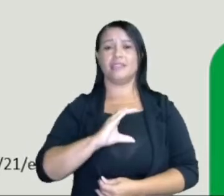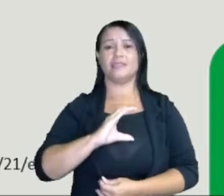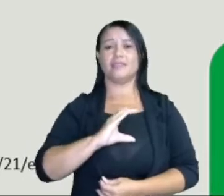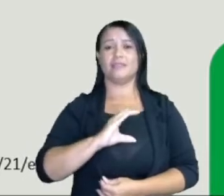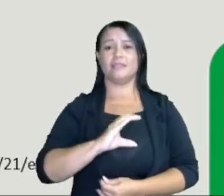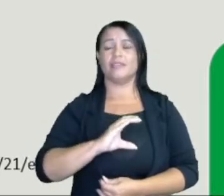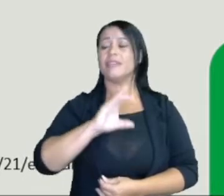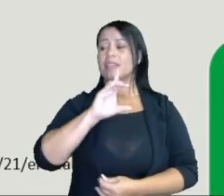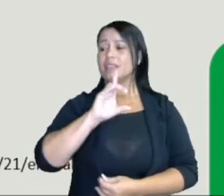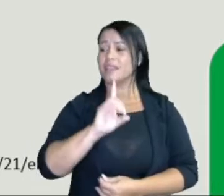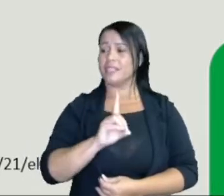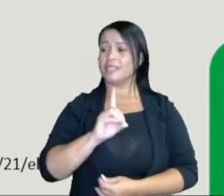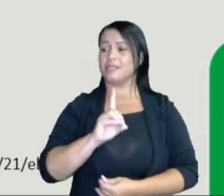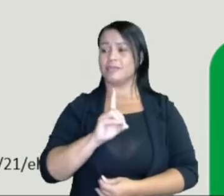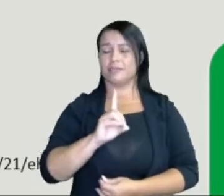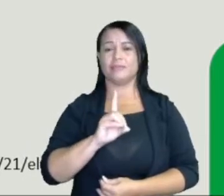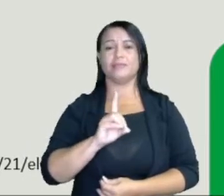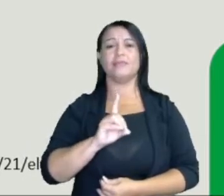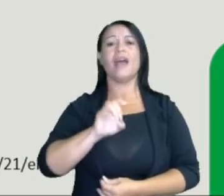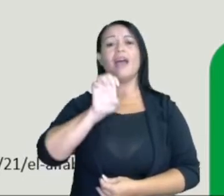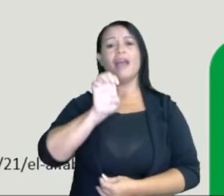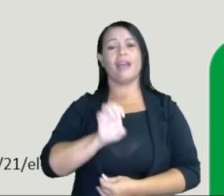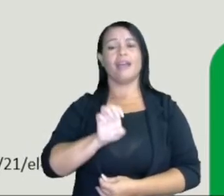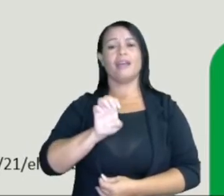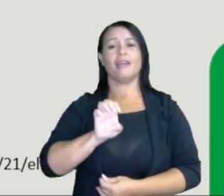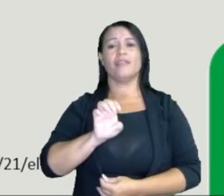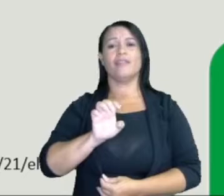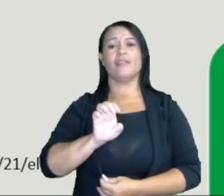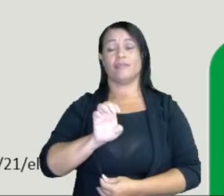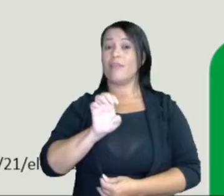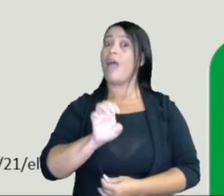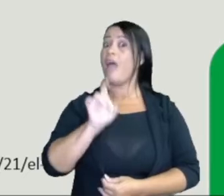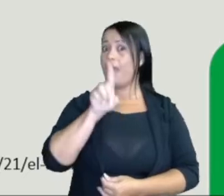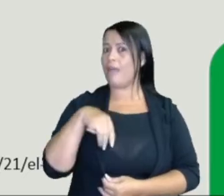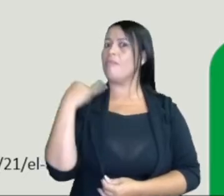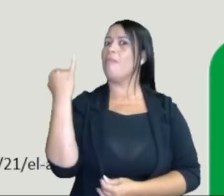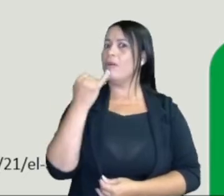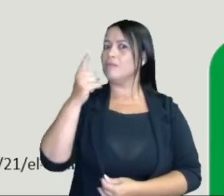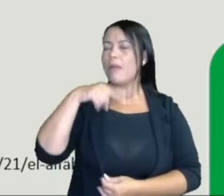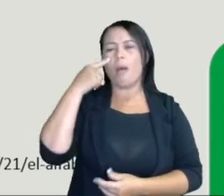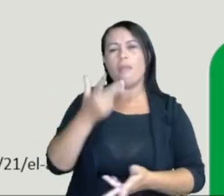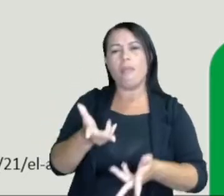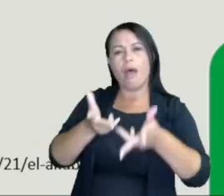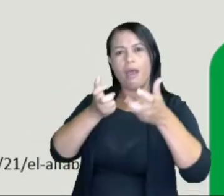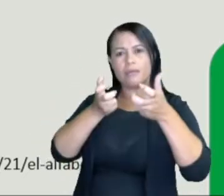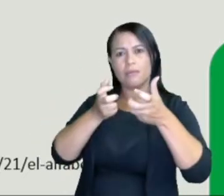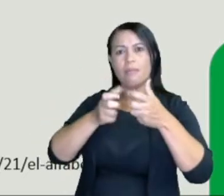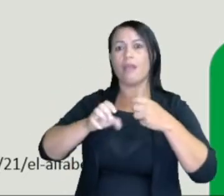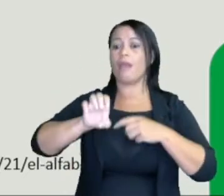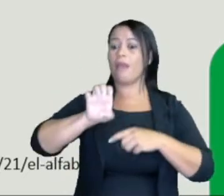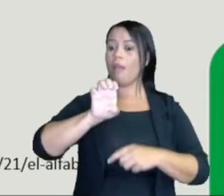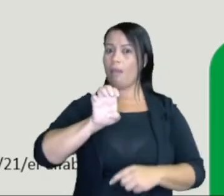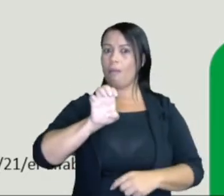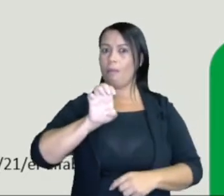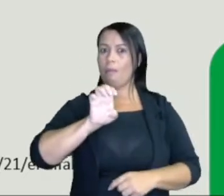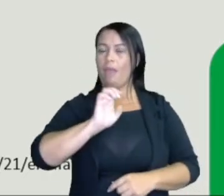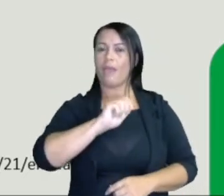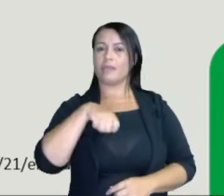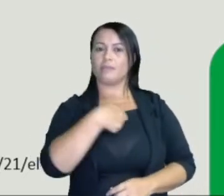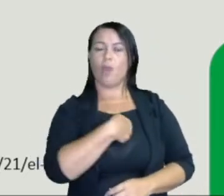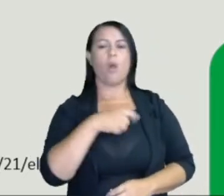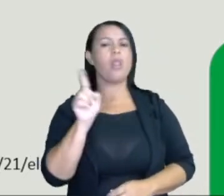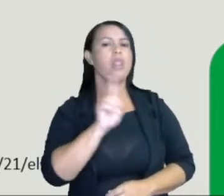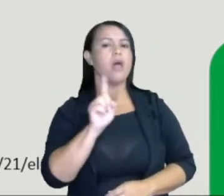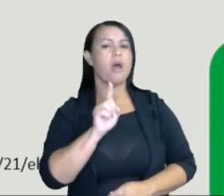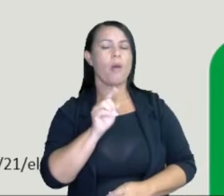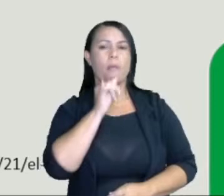C, D, E. É muito importante vocês perceberem que o E em espanhol não é